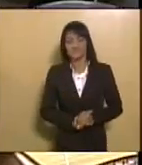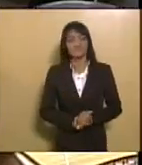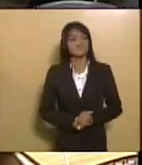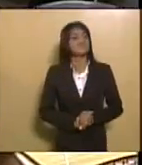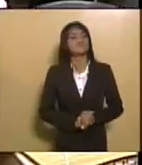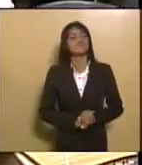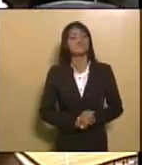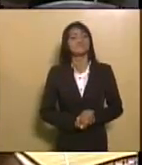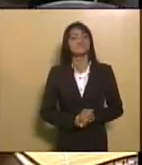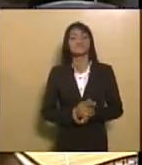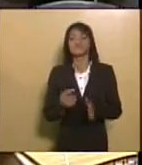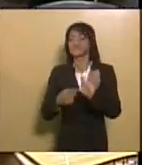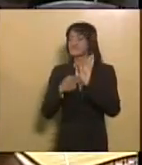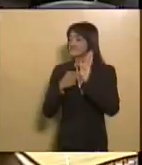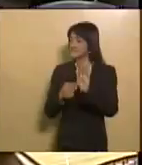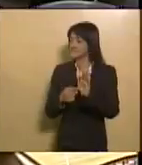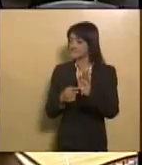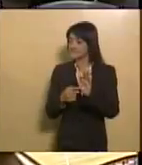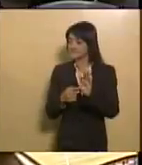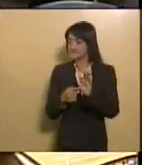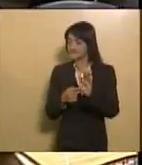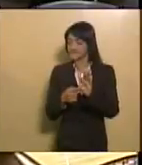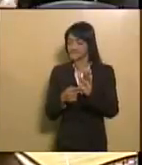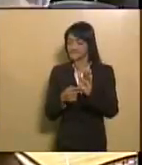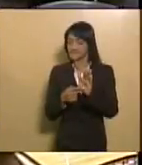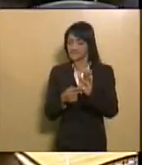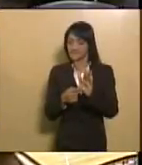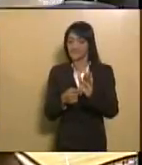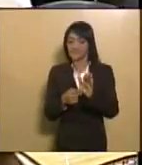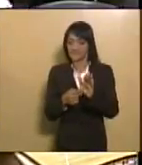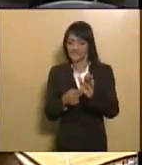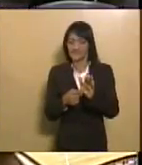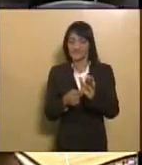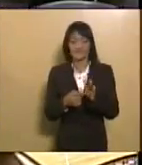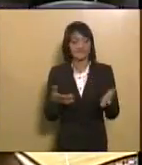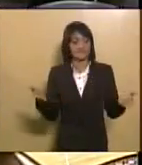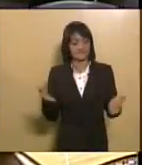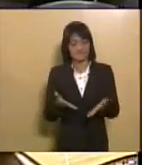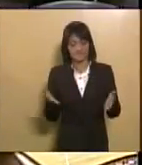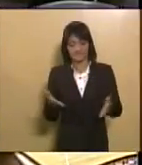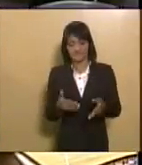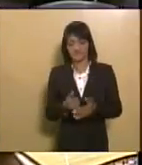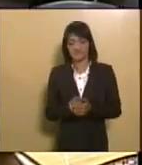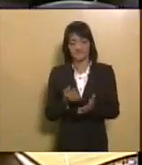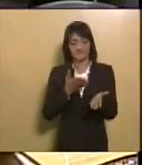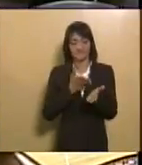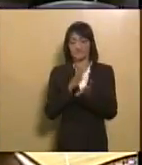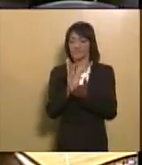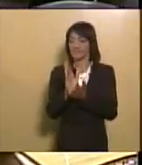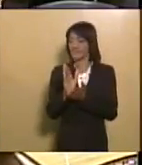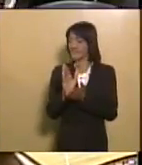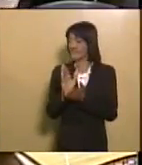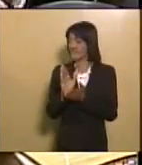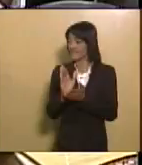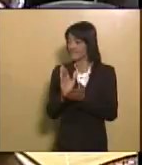Para mostrar, nós estamos, hoje foi aprovado um requerimento,